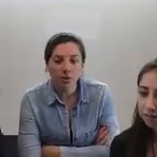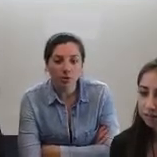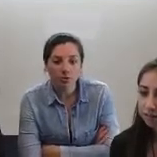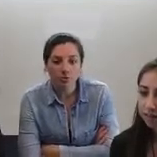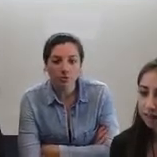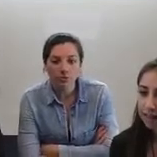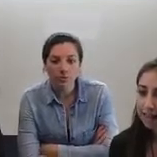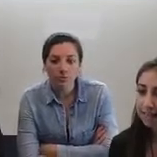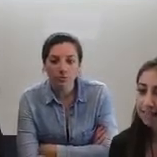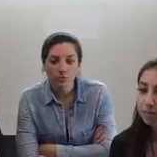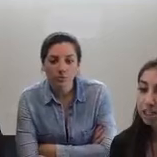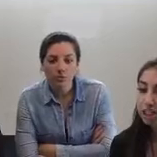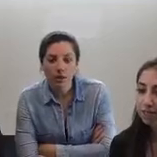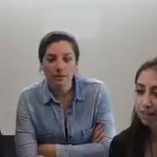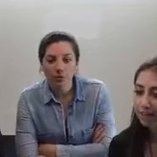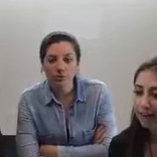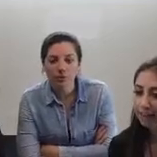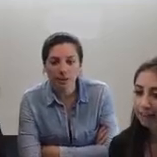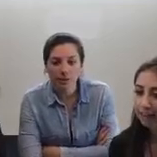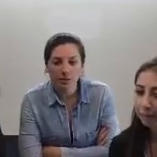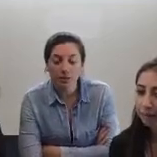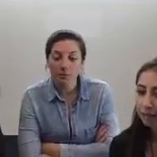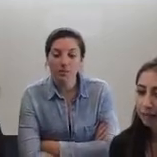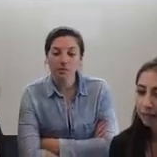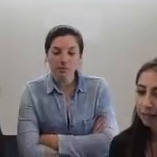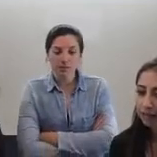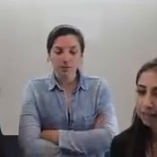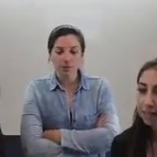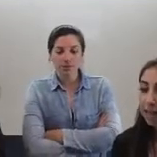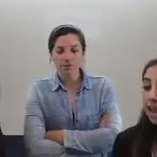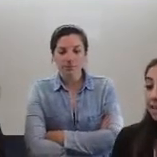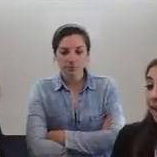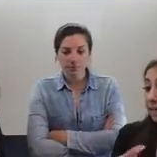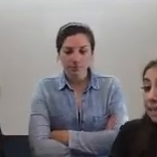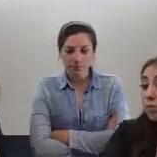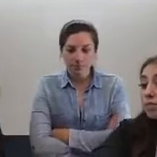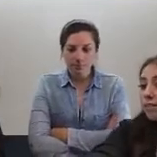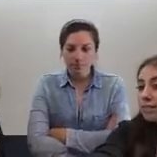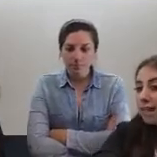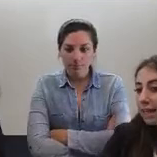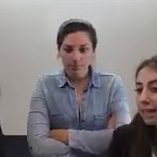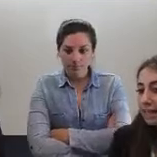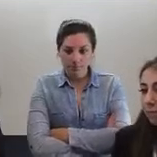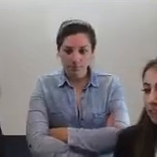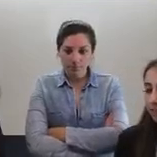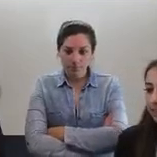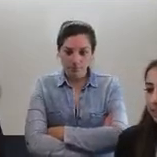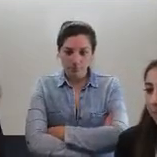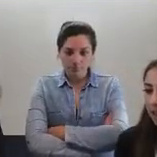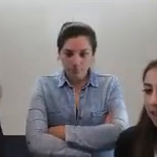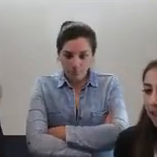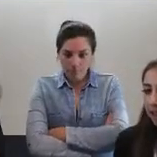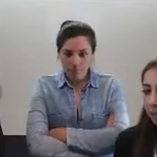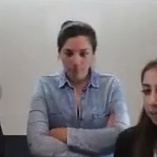3.299 periódicos? Esses aí são artigos, Artigos na verdade. daí. Aham. Mas é bastante coisa. E daí ainda tem a busca avançada ali, que dá pra gente